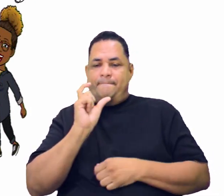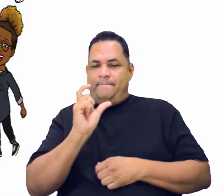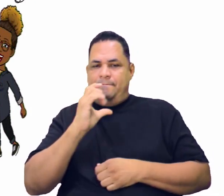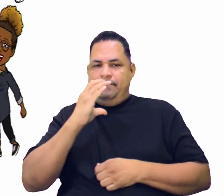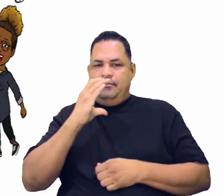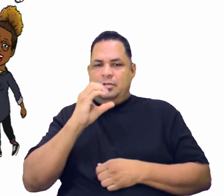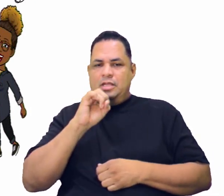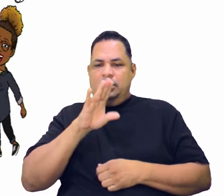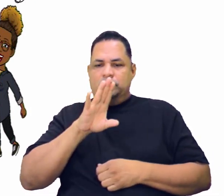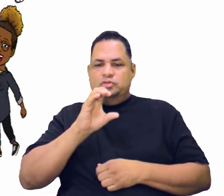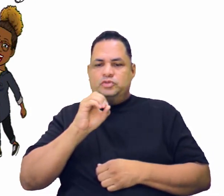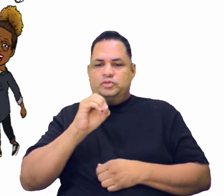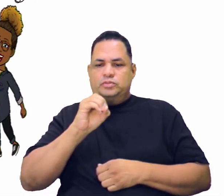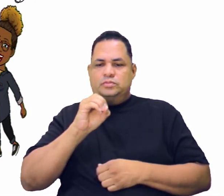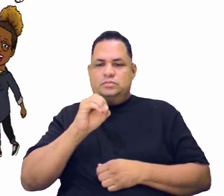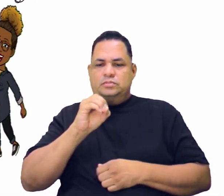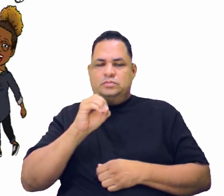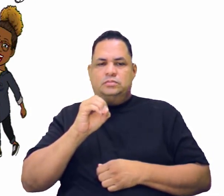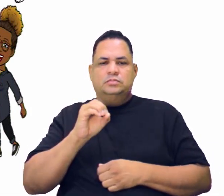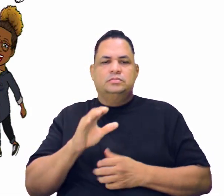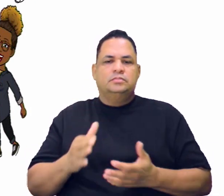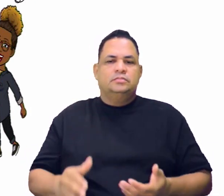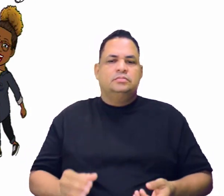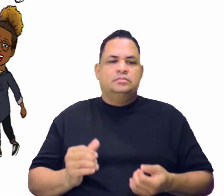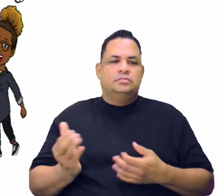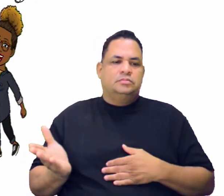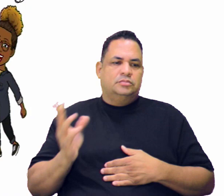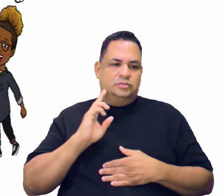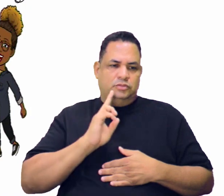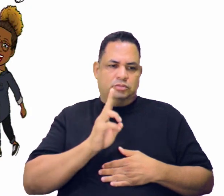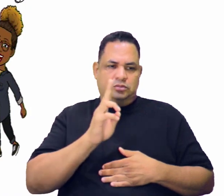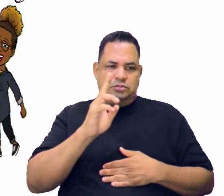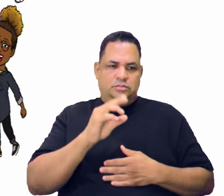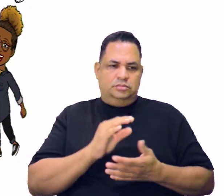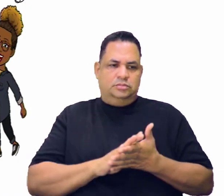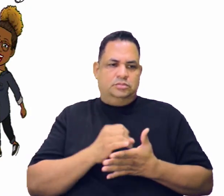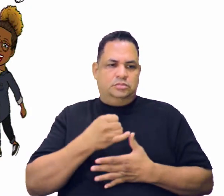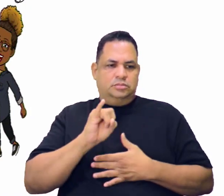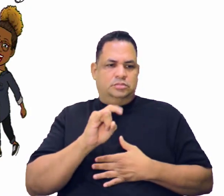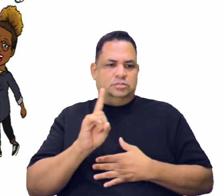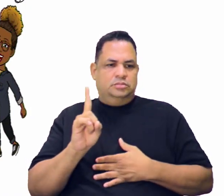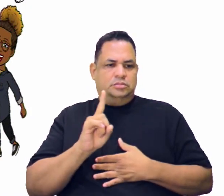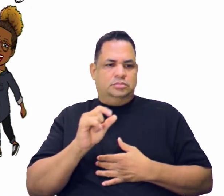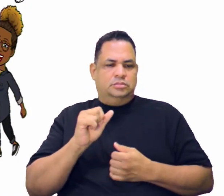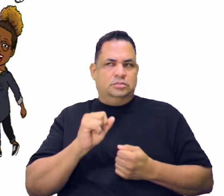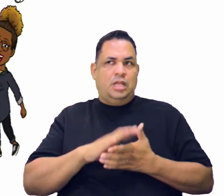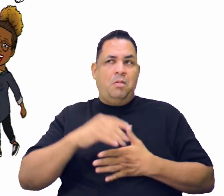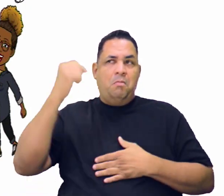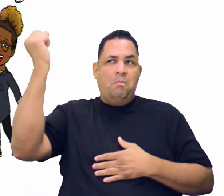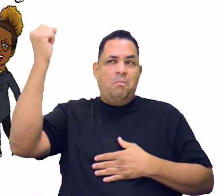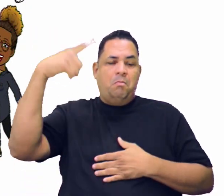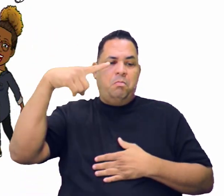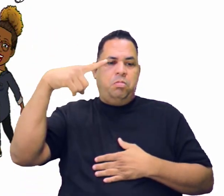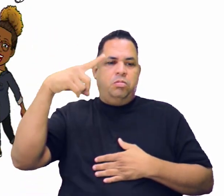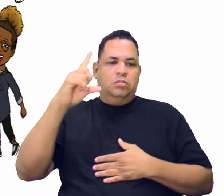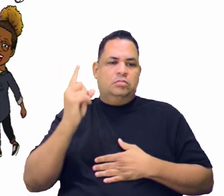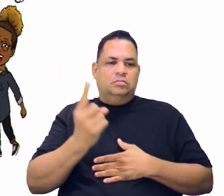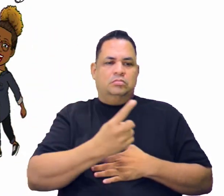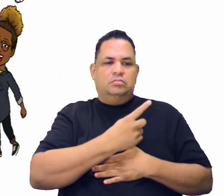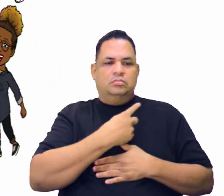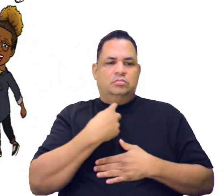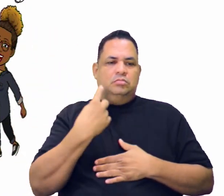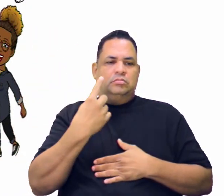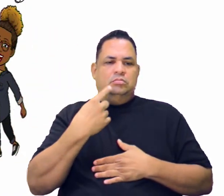palavra caso. Vamos lá. Se não fizer sol,